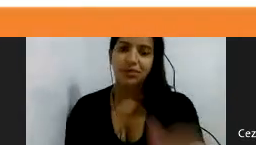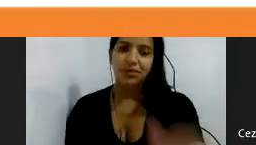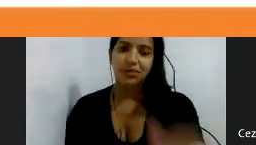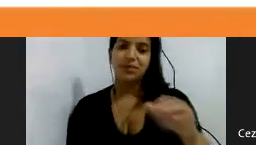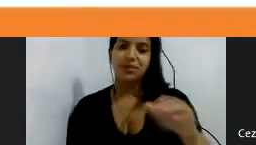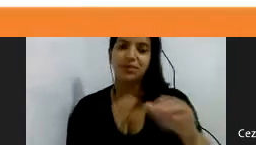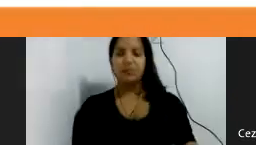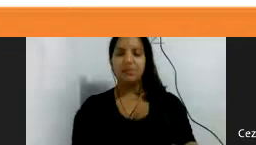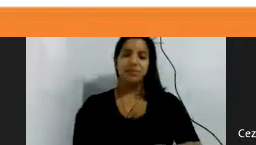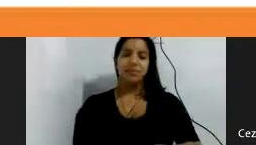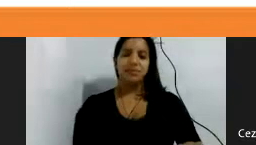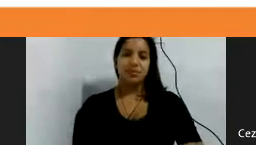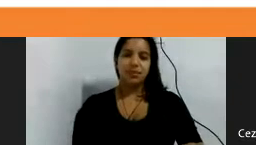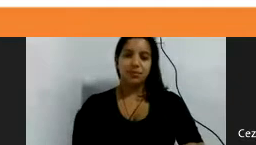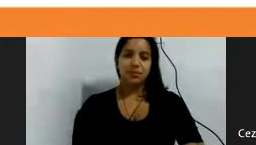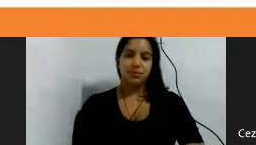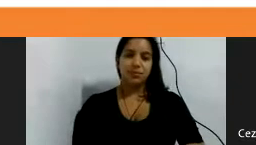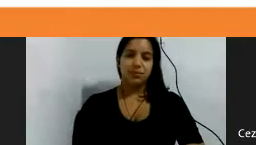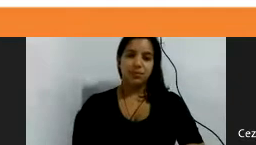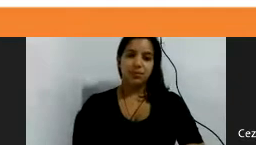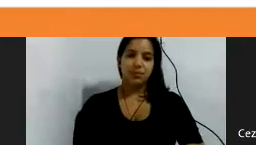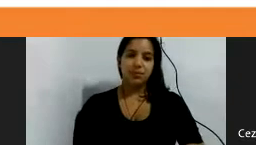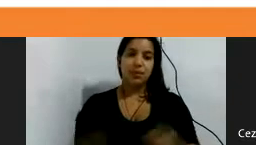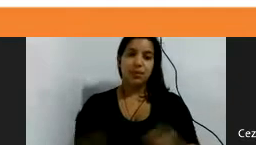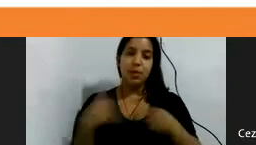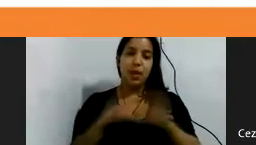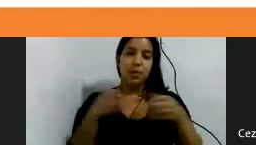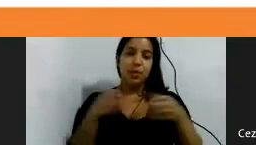Aglutinou no A e no AB.